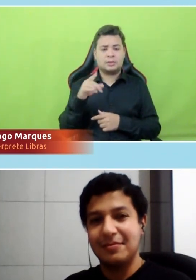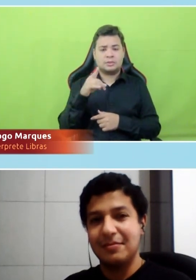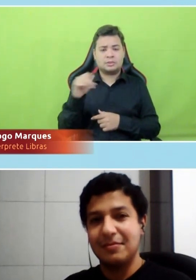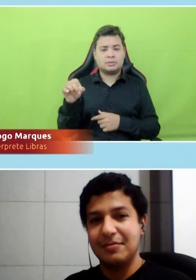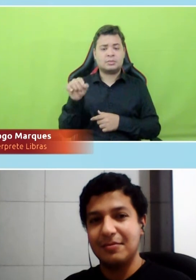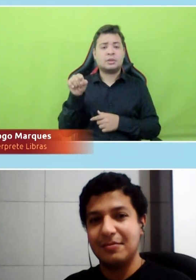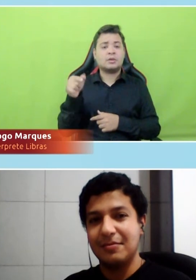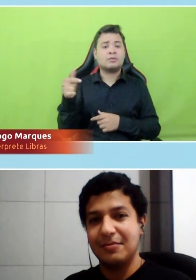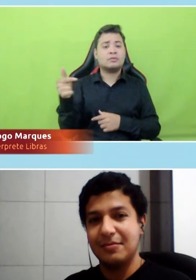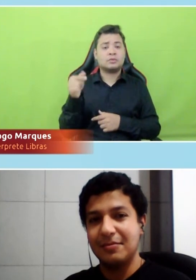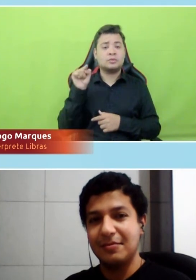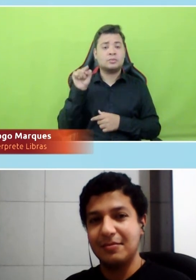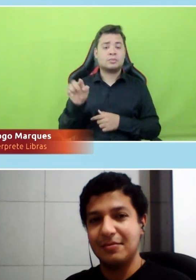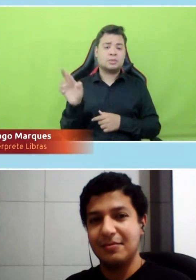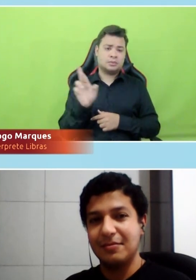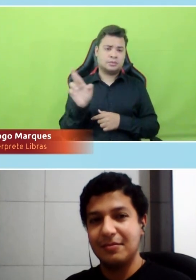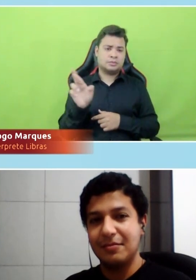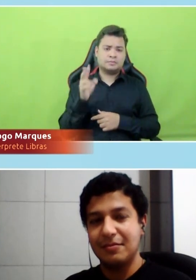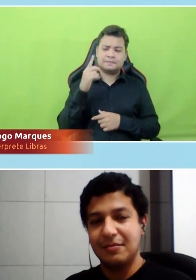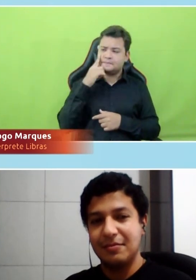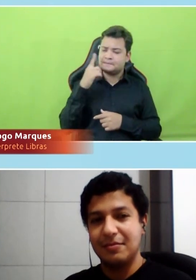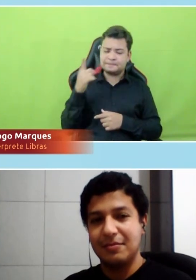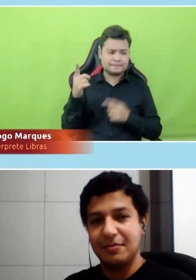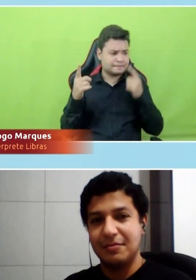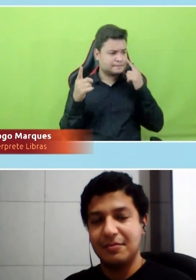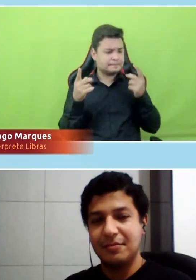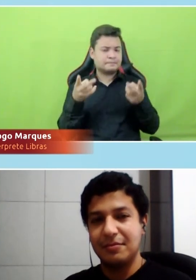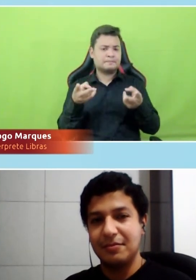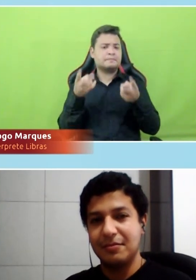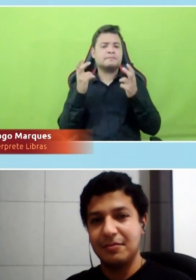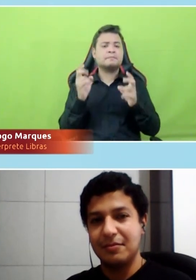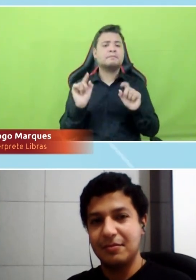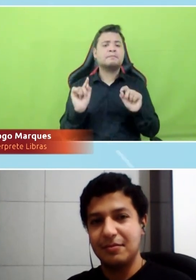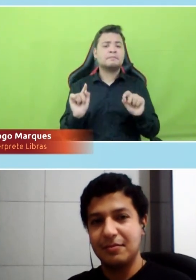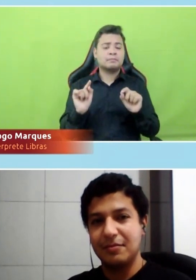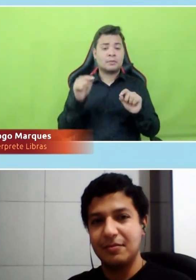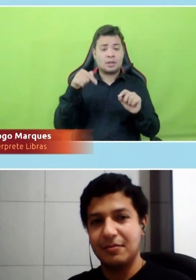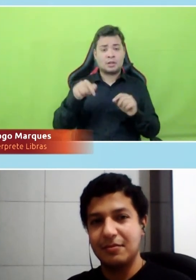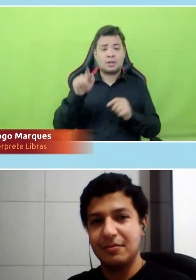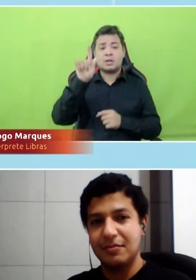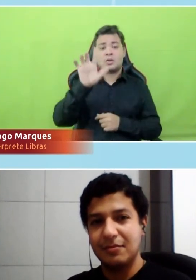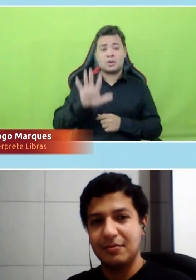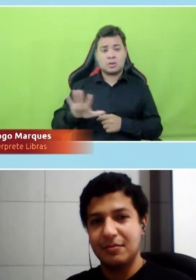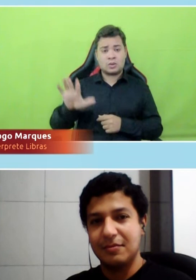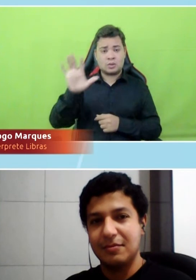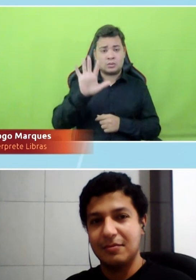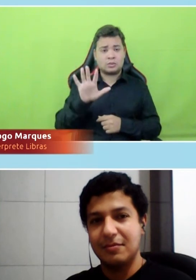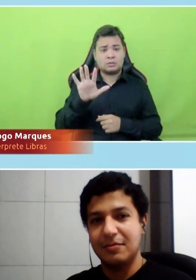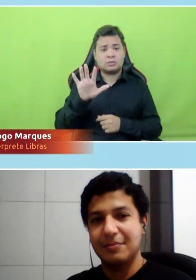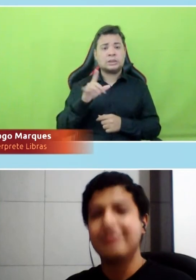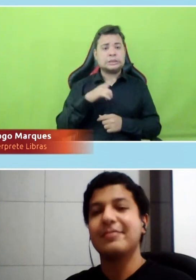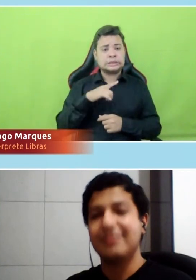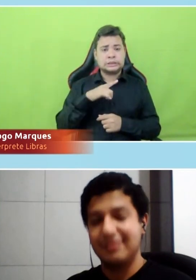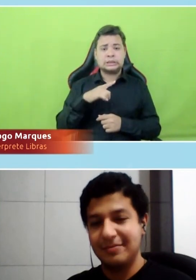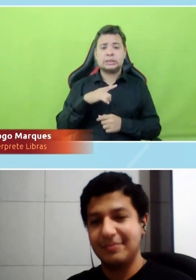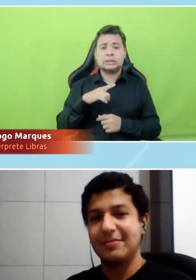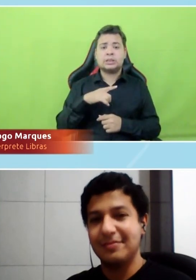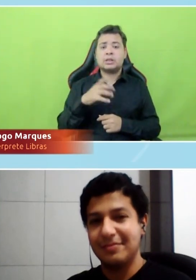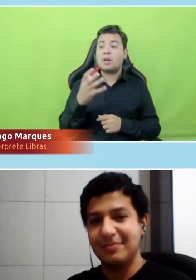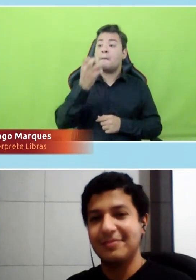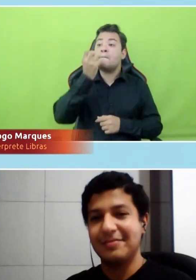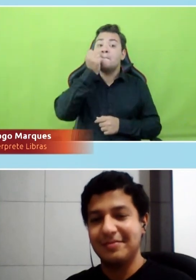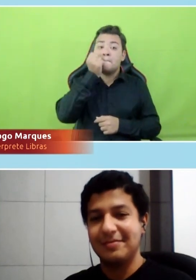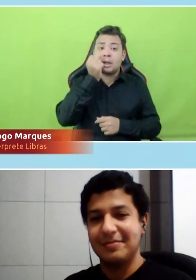muito interessante perceber que, principalmente aqui em Goiás também, né? Diferem muito aí os patrimônios